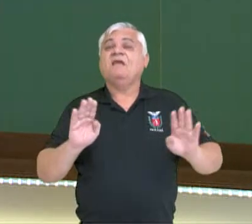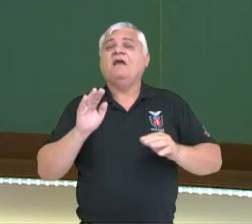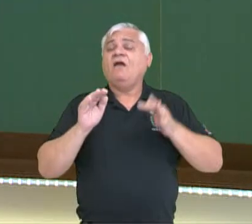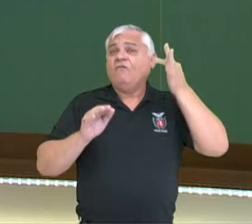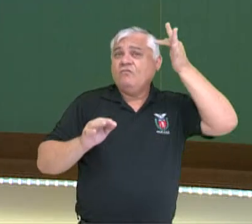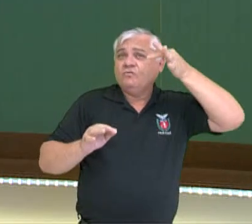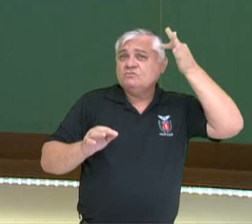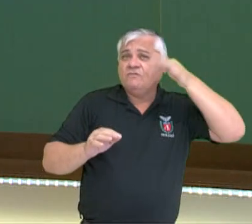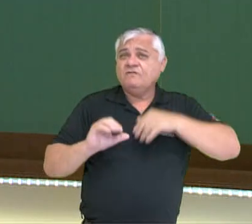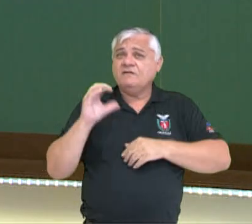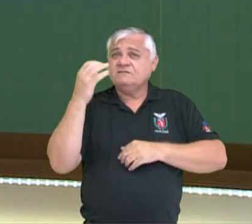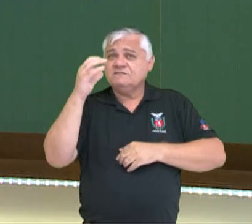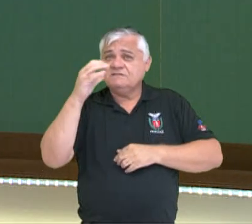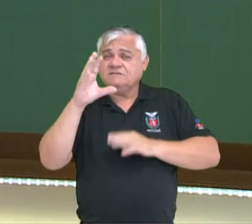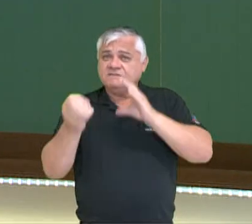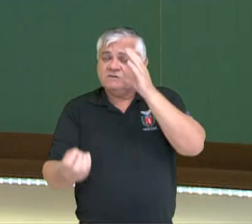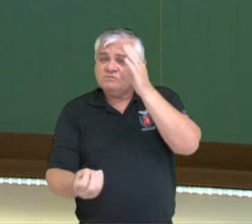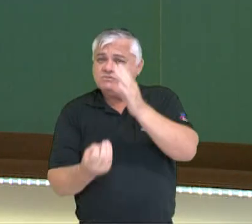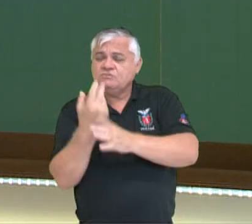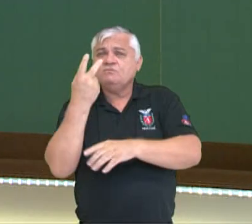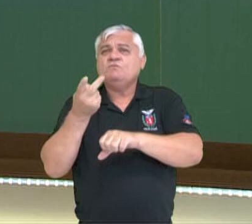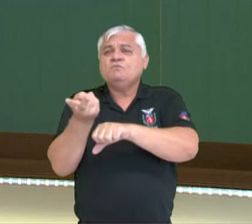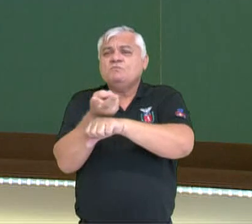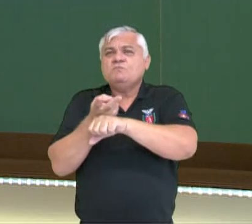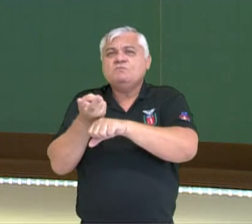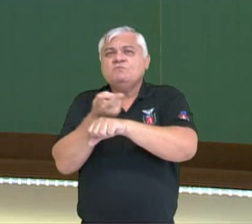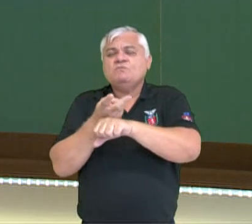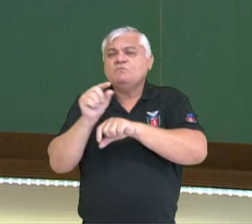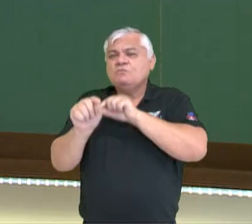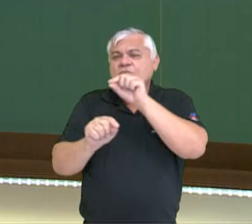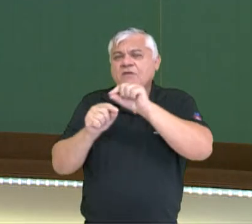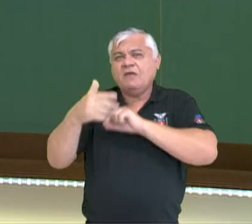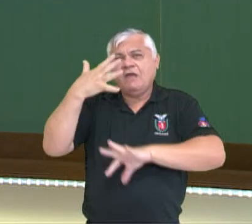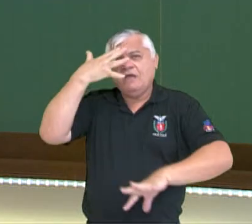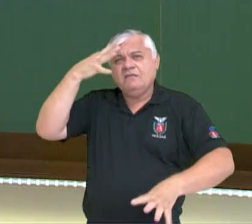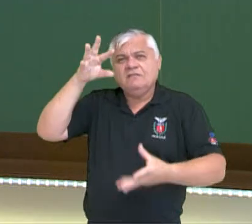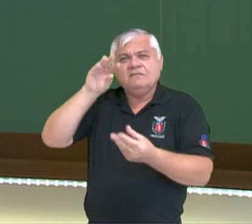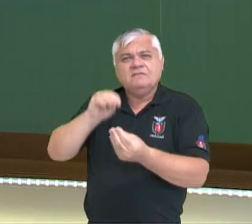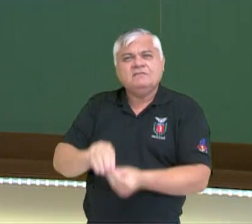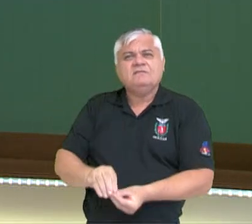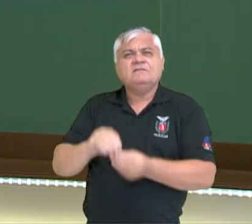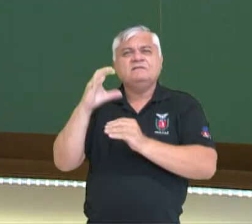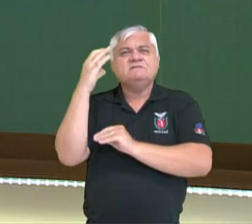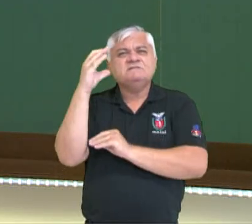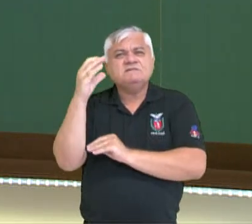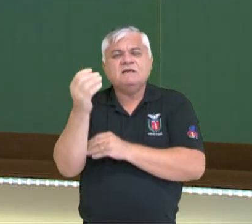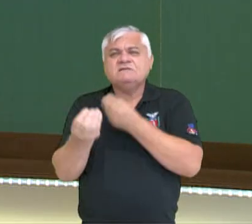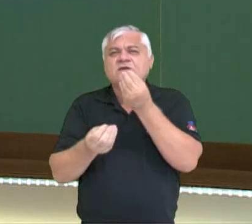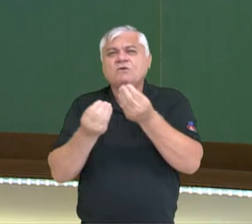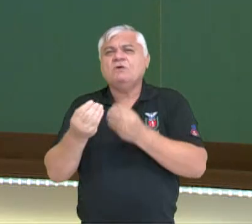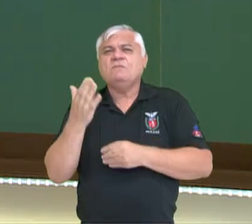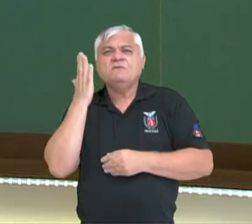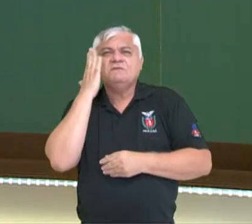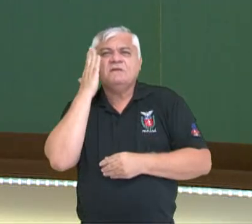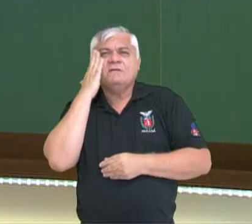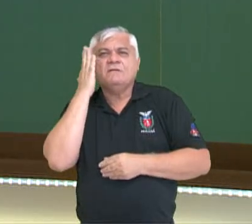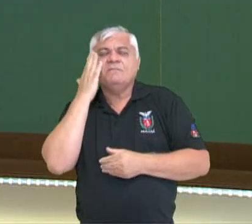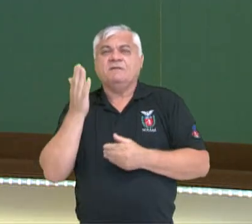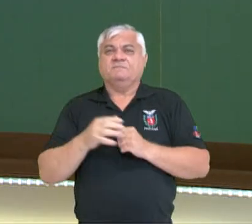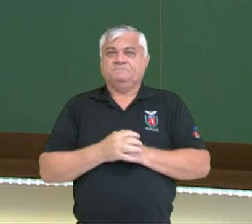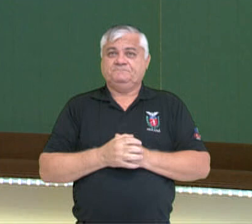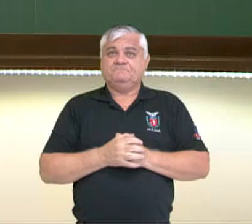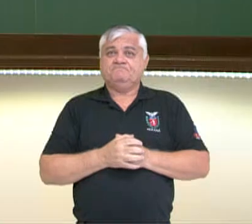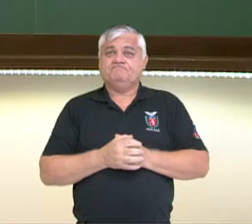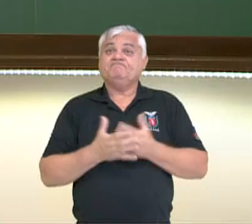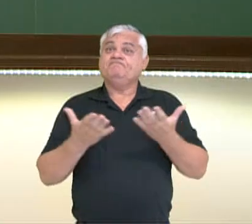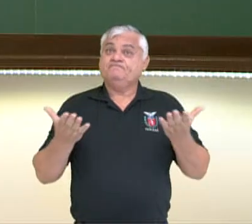filosofia da ciência surgindo então como uma busca para compreender e entender a ciência e o saber científico. É